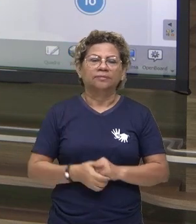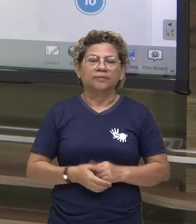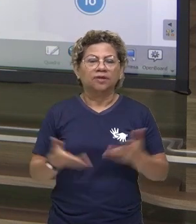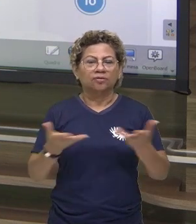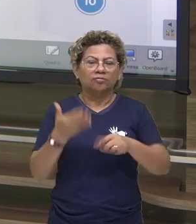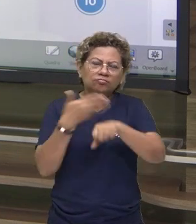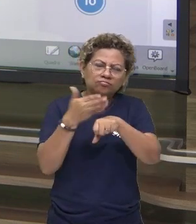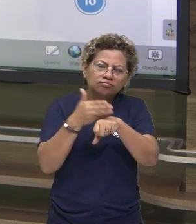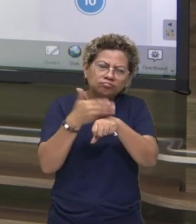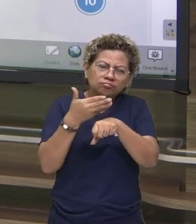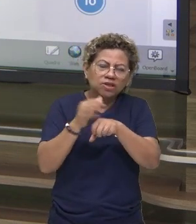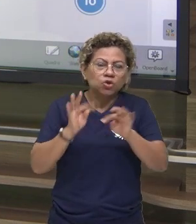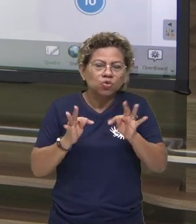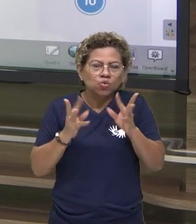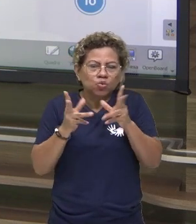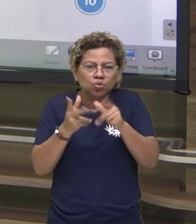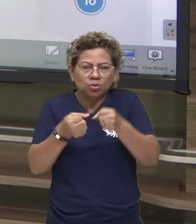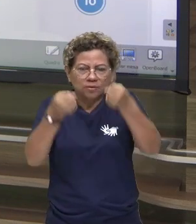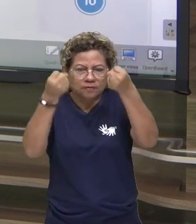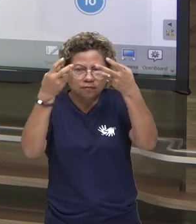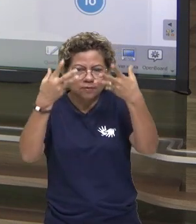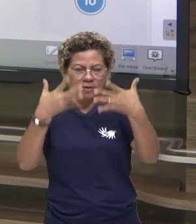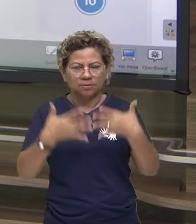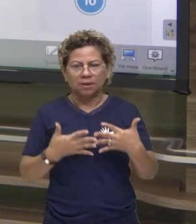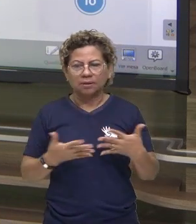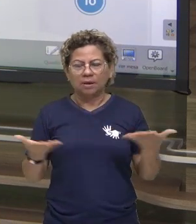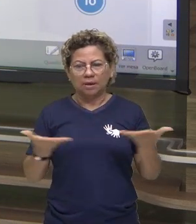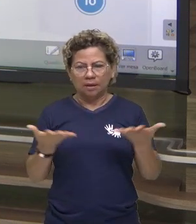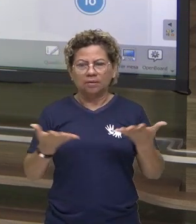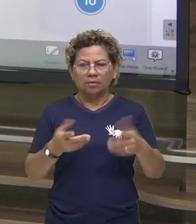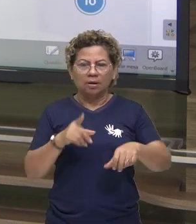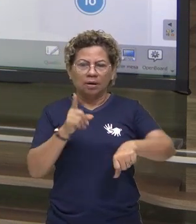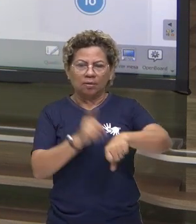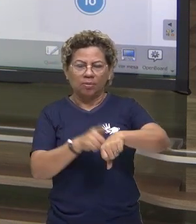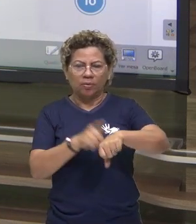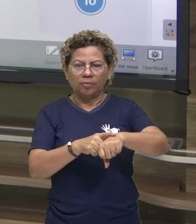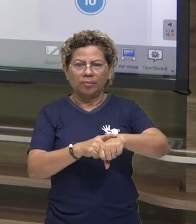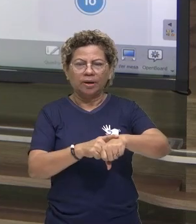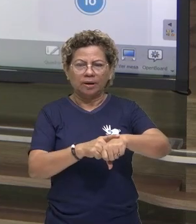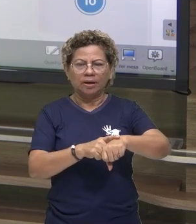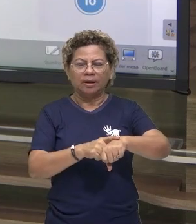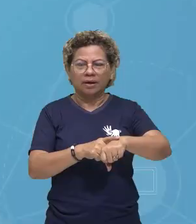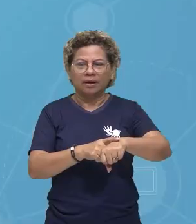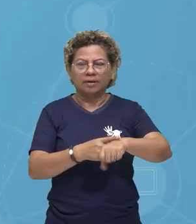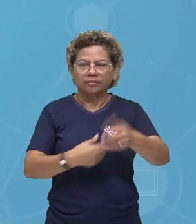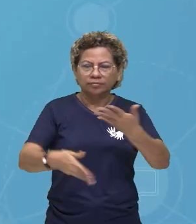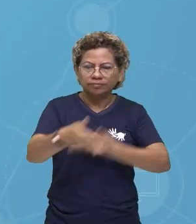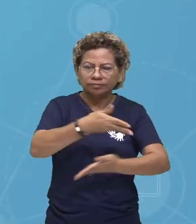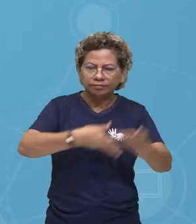o que foi explicado agora. É o momento da nossa dinâmica local interativa.